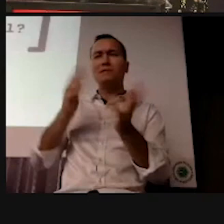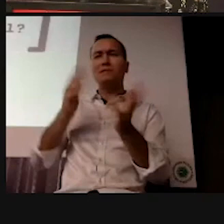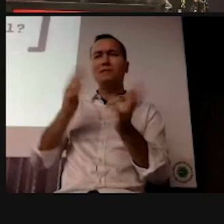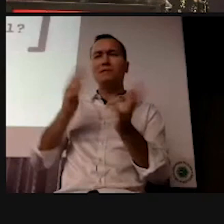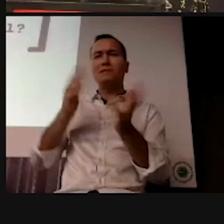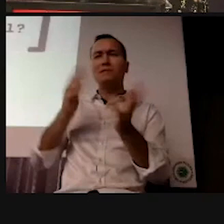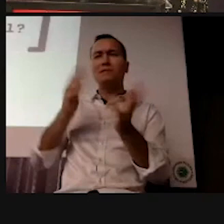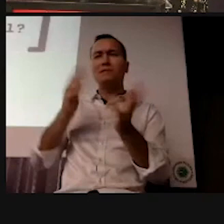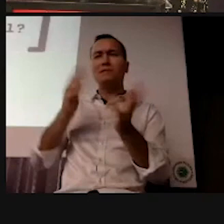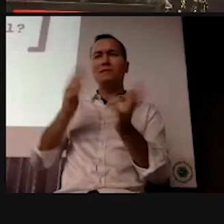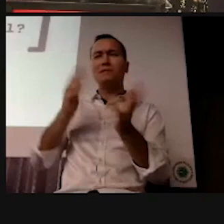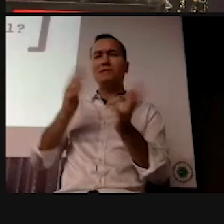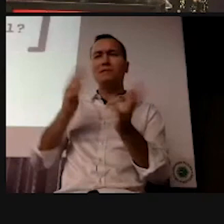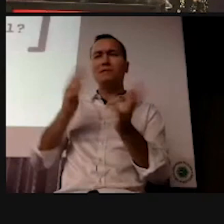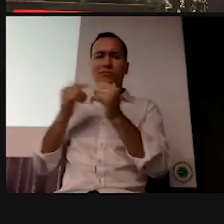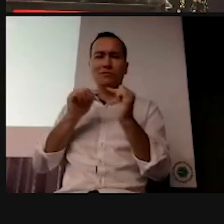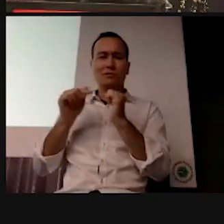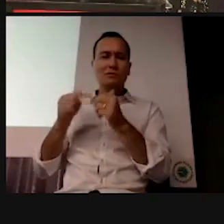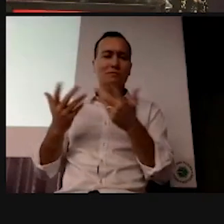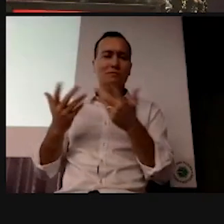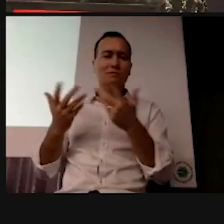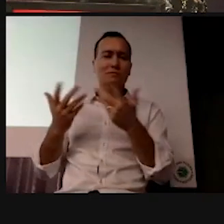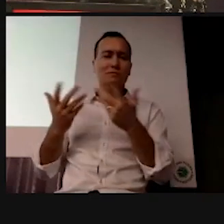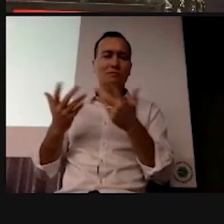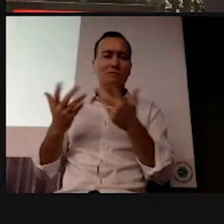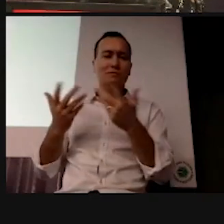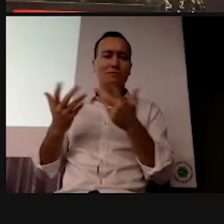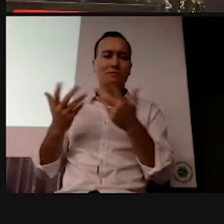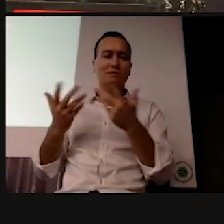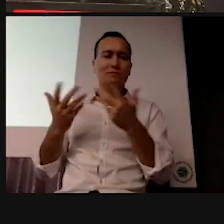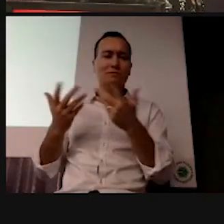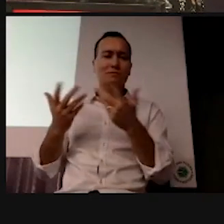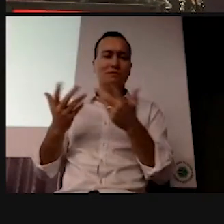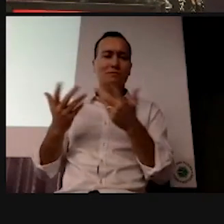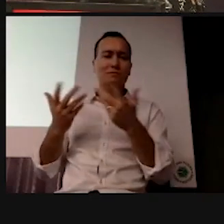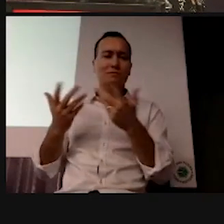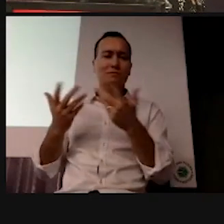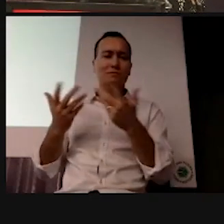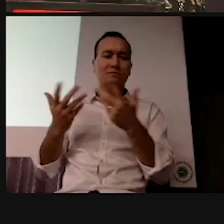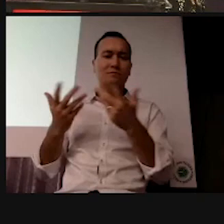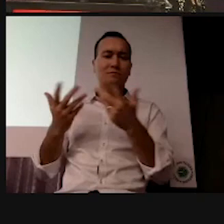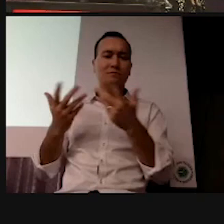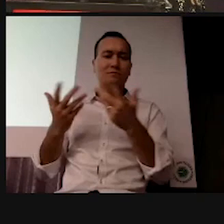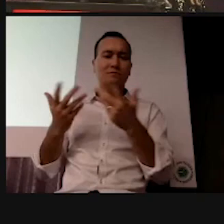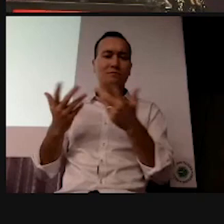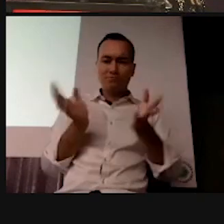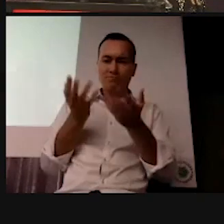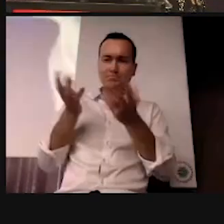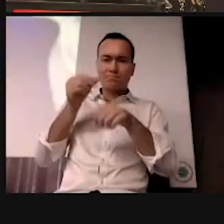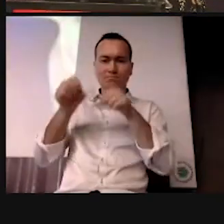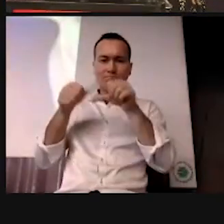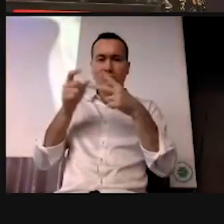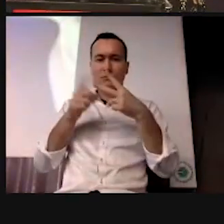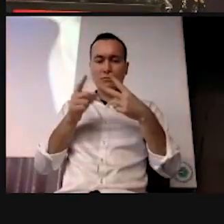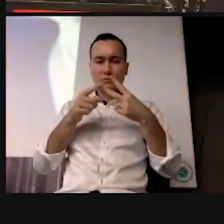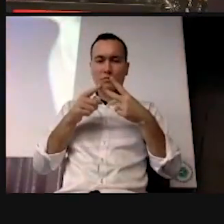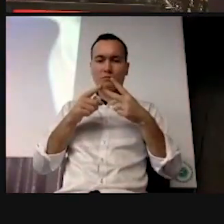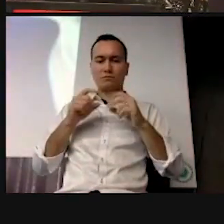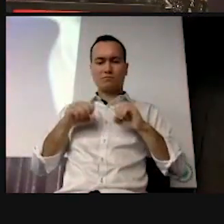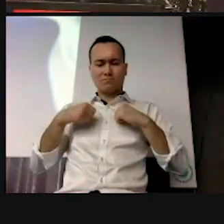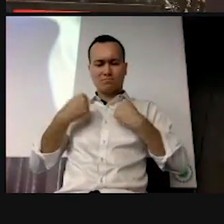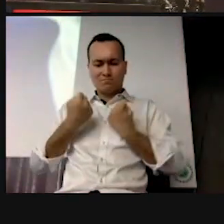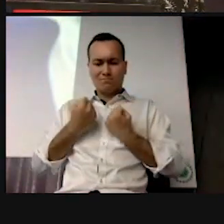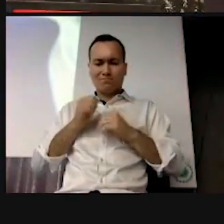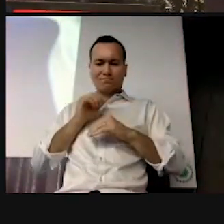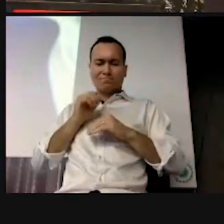Primeiro, apoiar a transformação e transformar a nós mesmos. Por isso que eu falei lá no começo de coloque a máscara